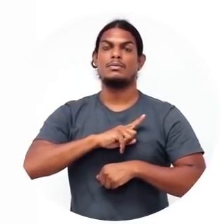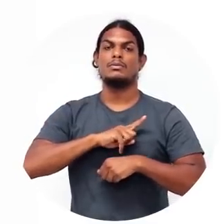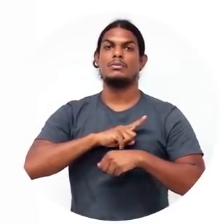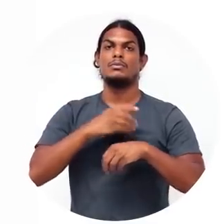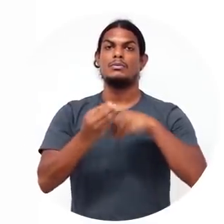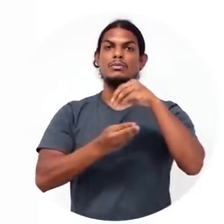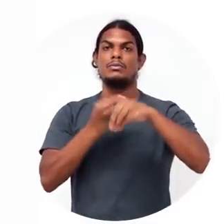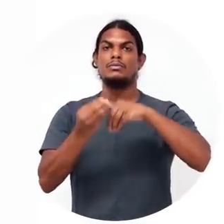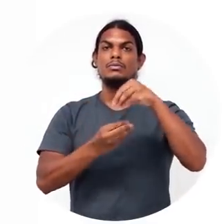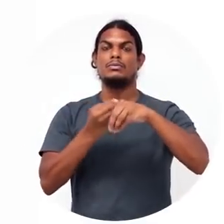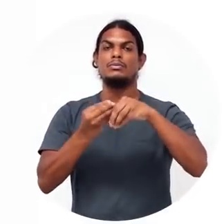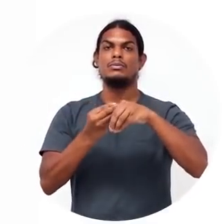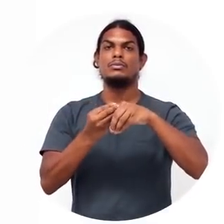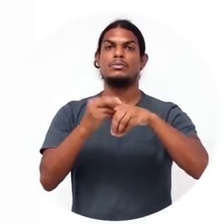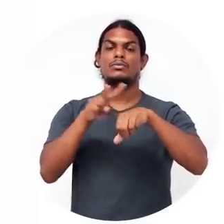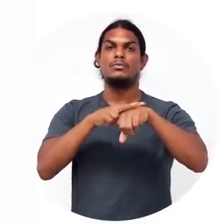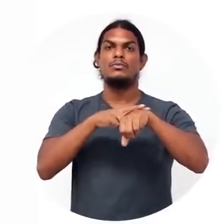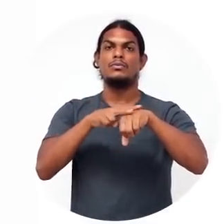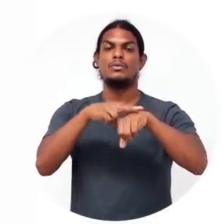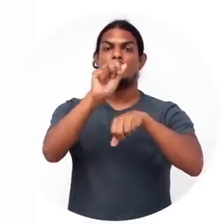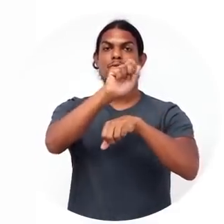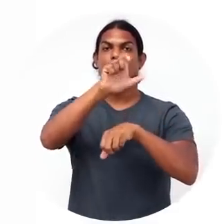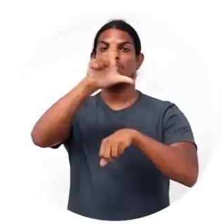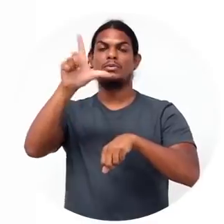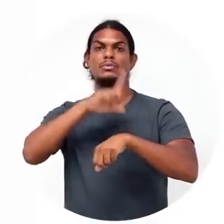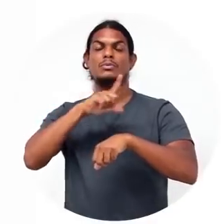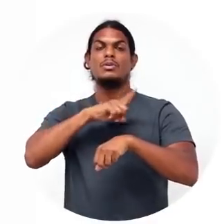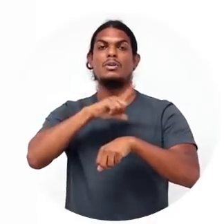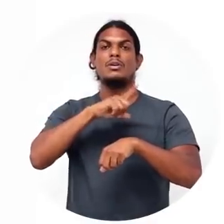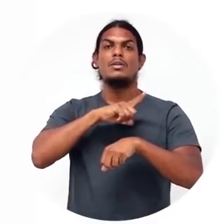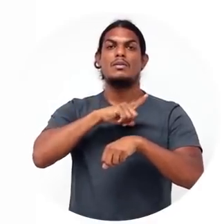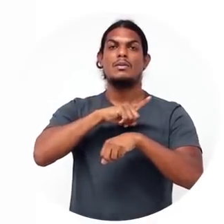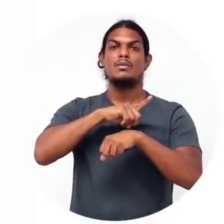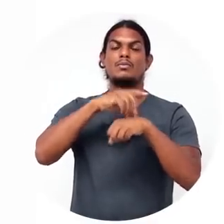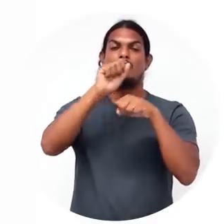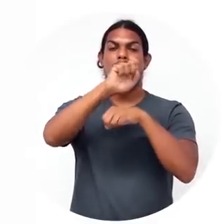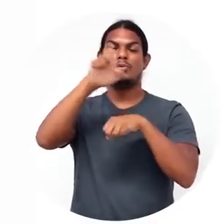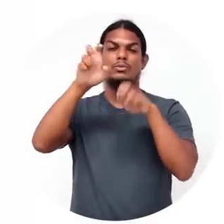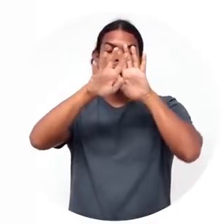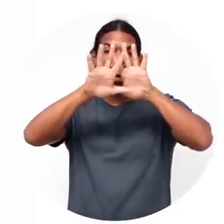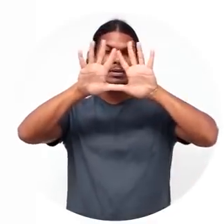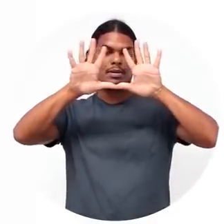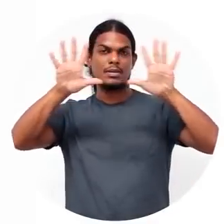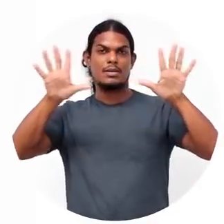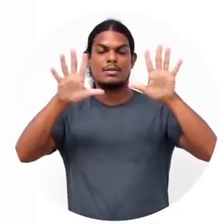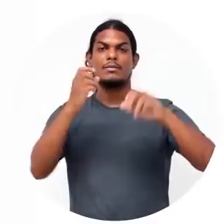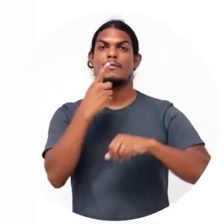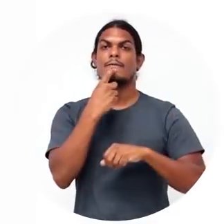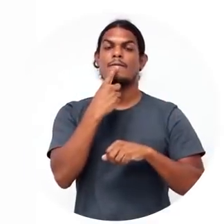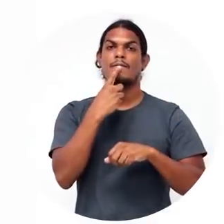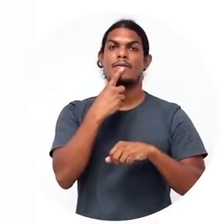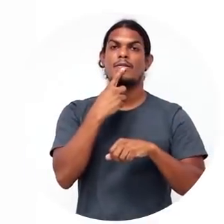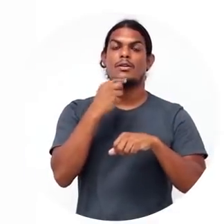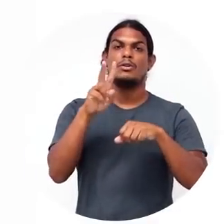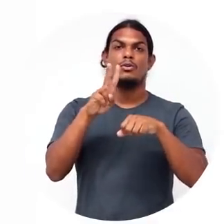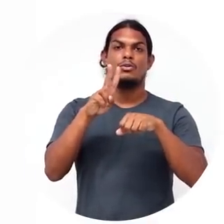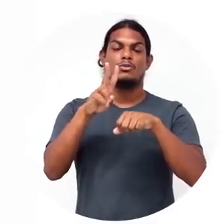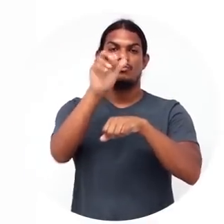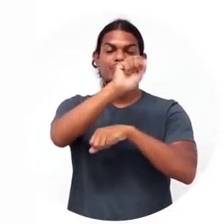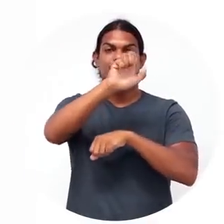misturo o verde com o azul, eu tenho o ciano. Quando eu misturo o vermelho com o azul, eu tenho o